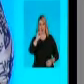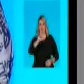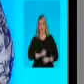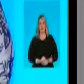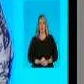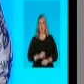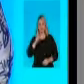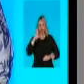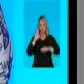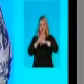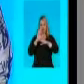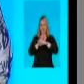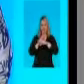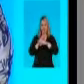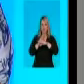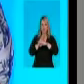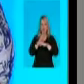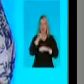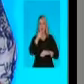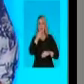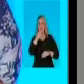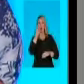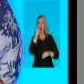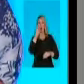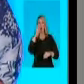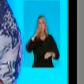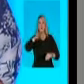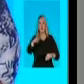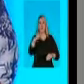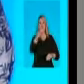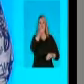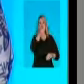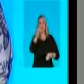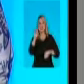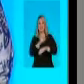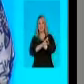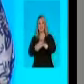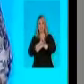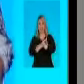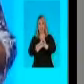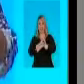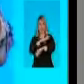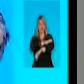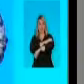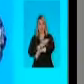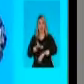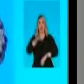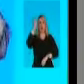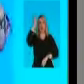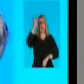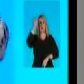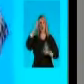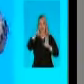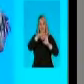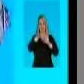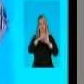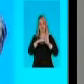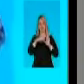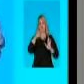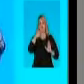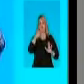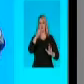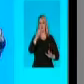Assistiu em medicamentos 1.600.000 pessoas de diabetes e hipertensão. Conseguiu colocar com seus programas